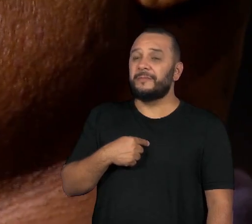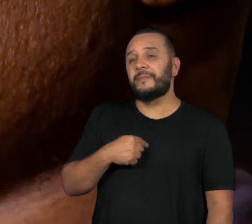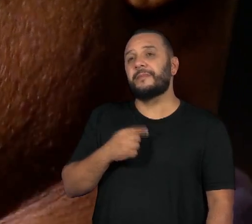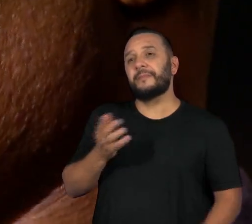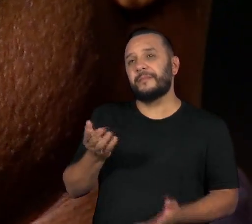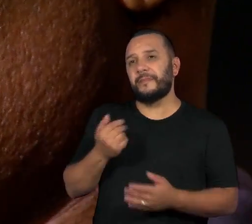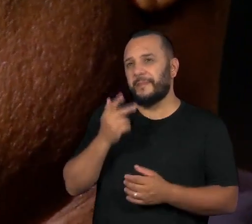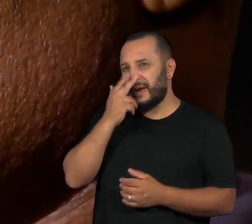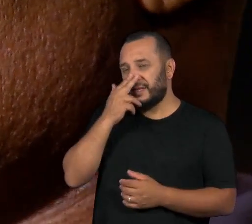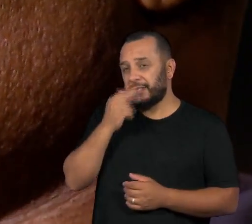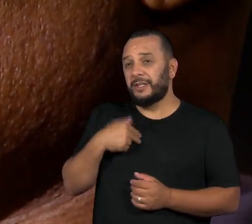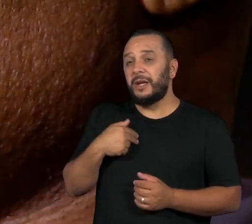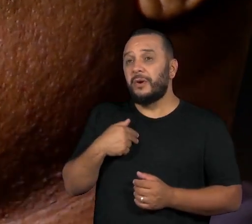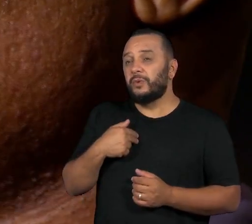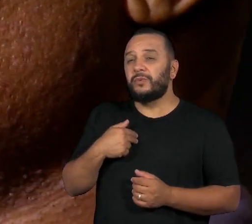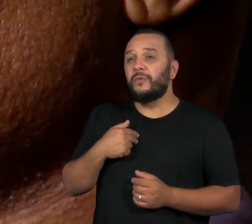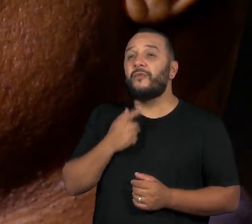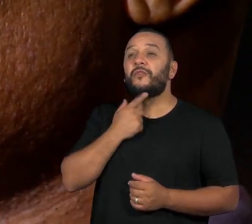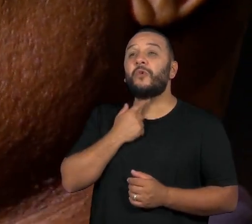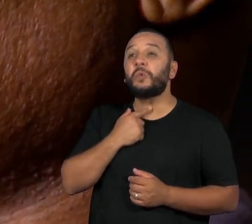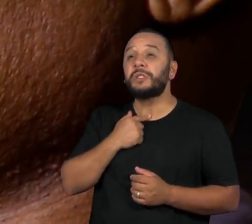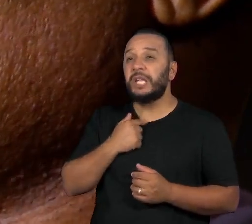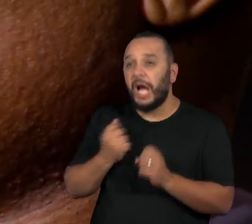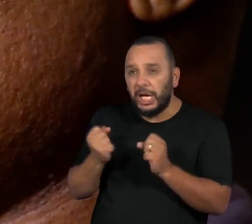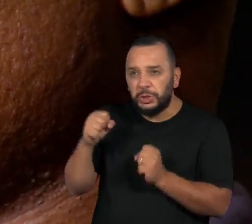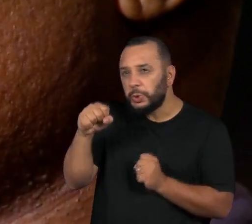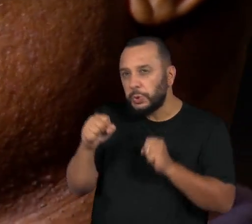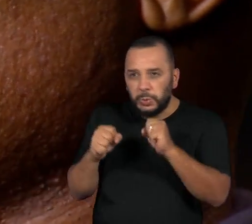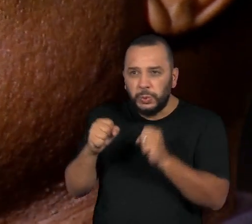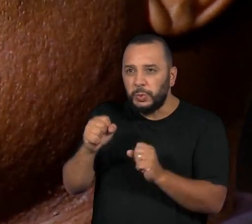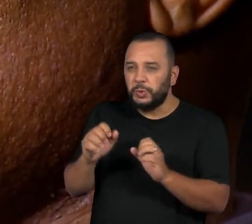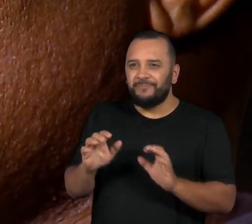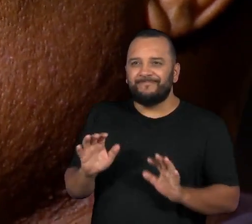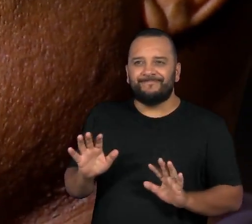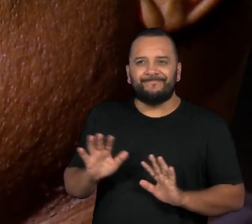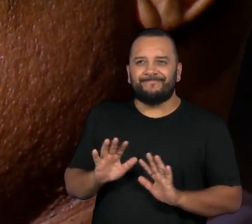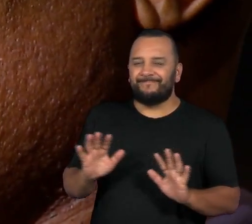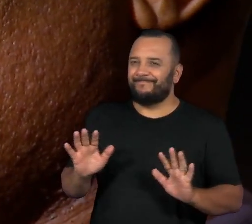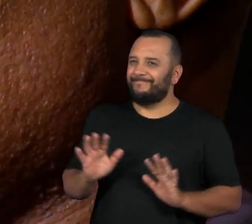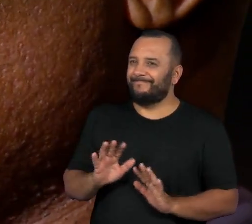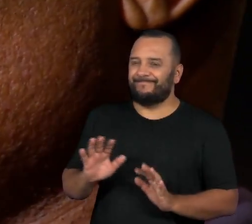de estar ali. Né? Tava, de alguma forma,